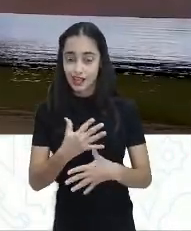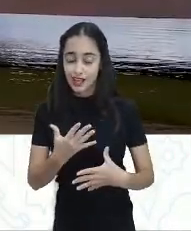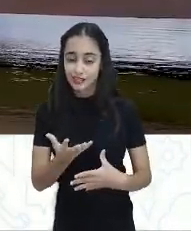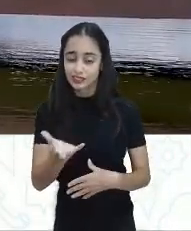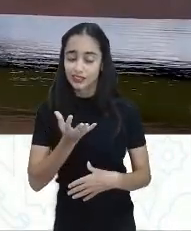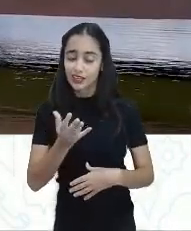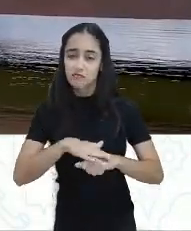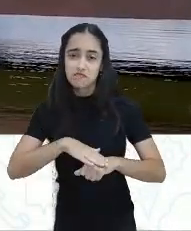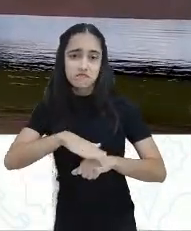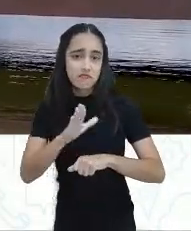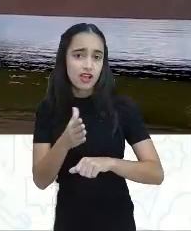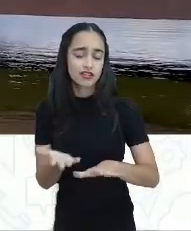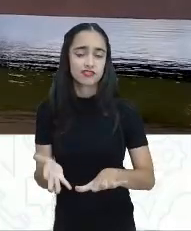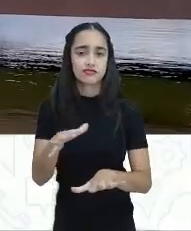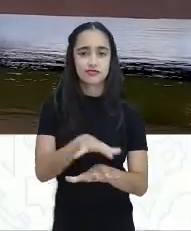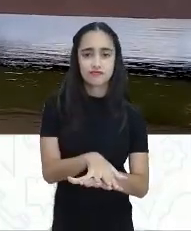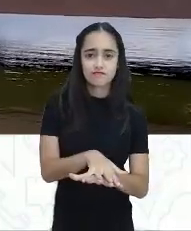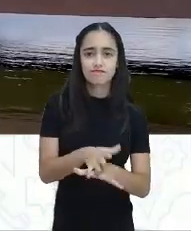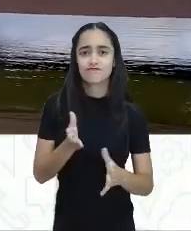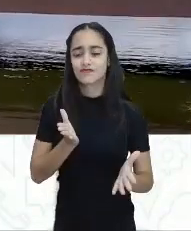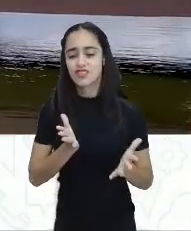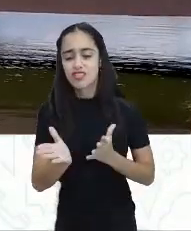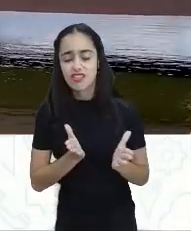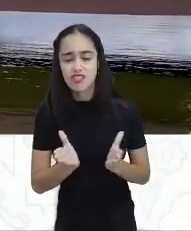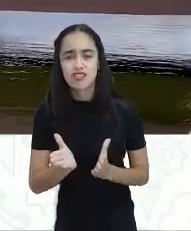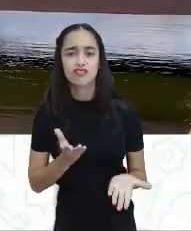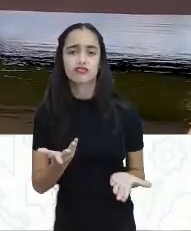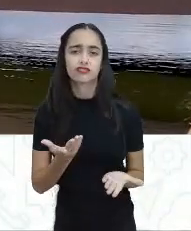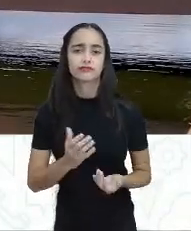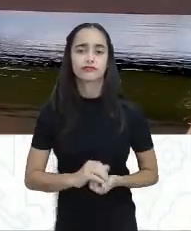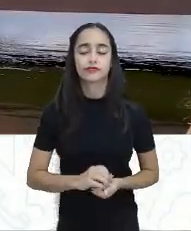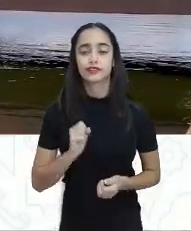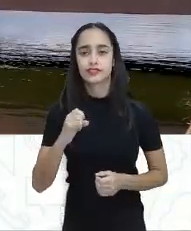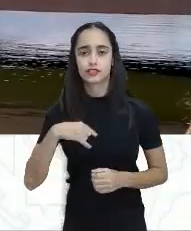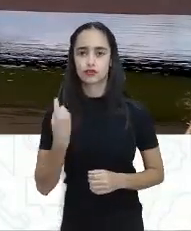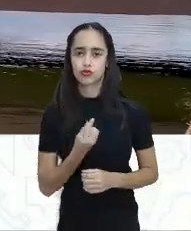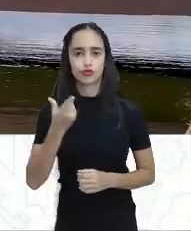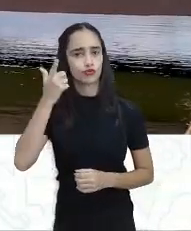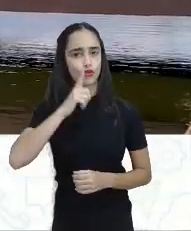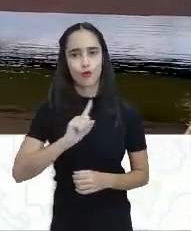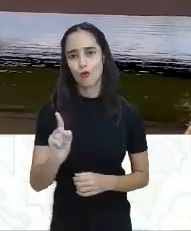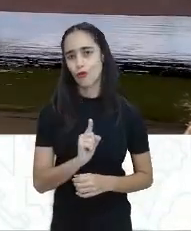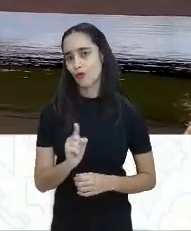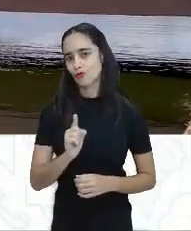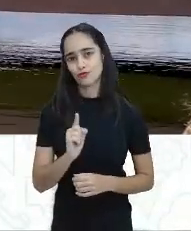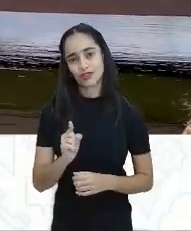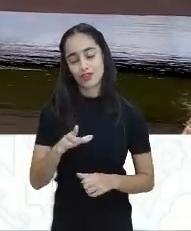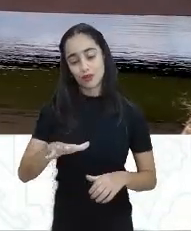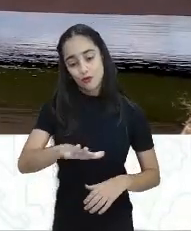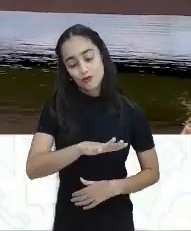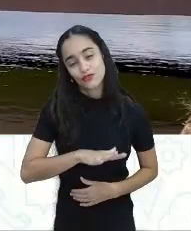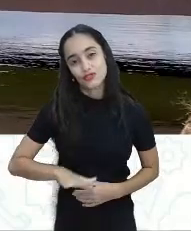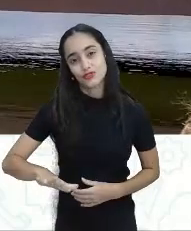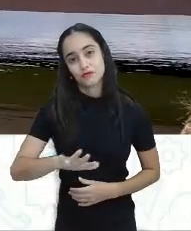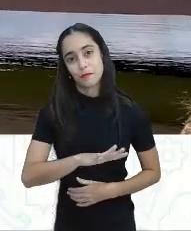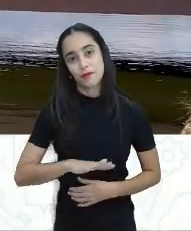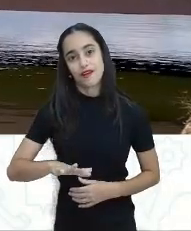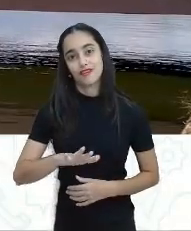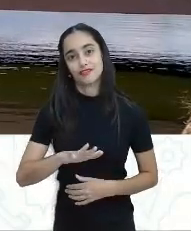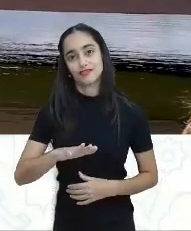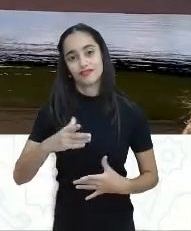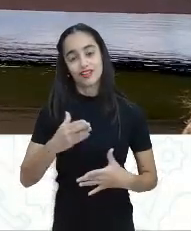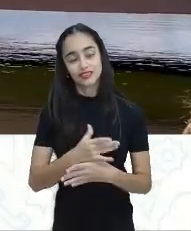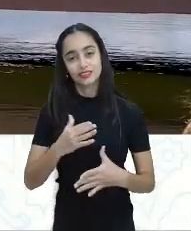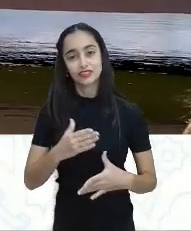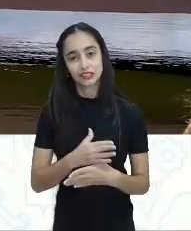mais inclusiva. Se a gente não consegue, né, trazer os espaços urbanos, os espaços das